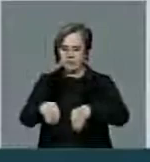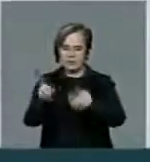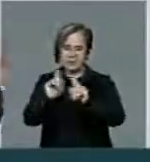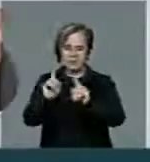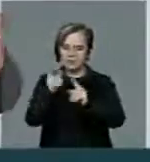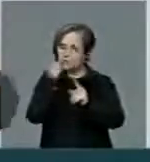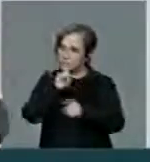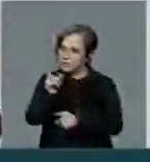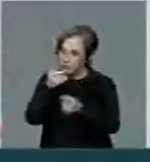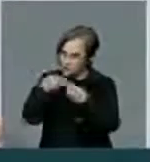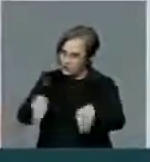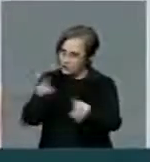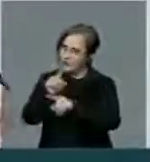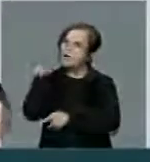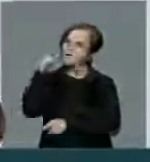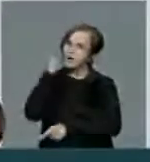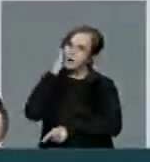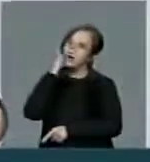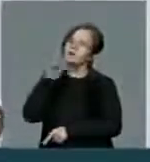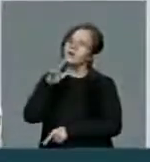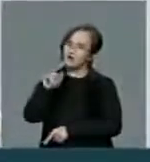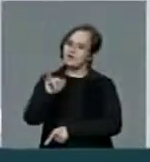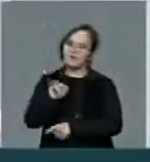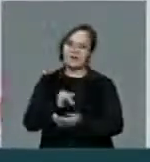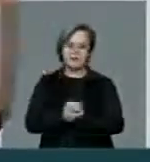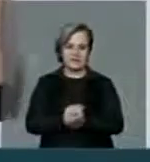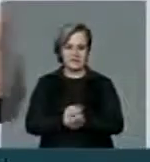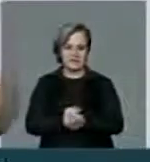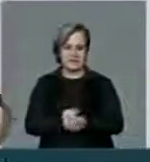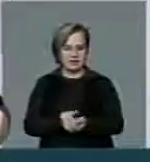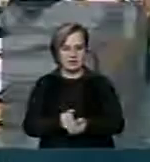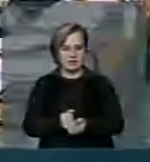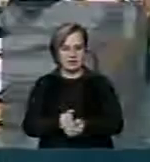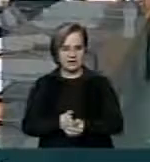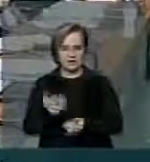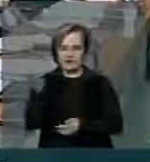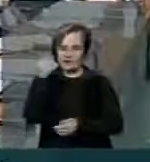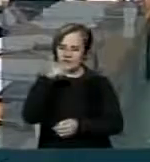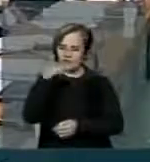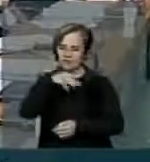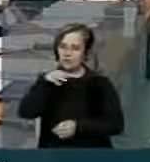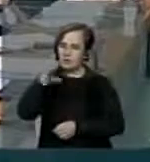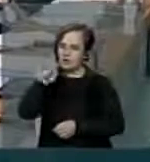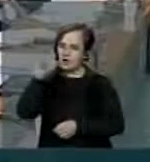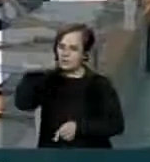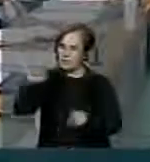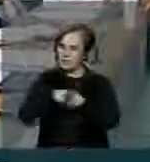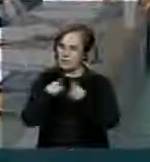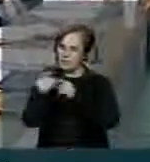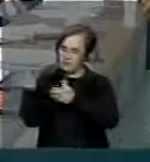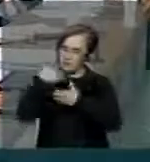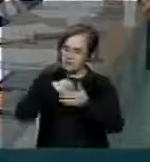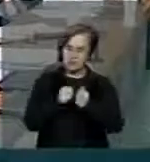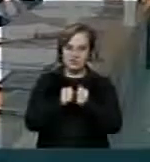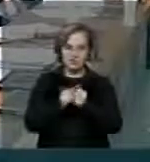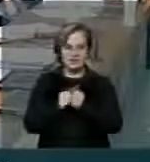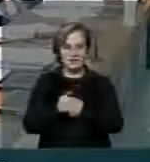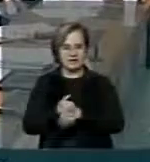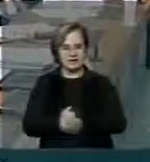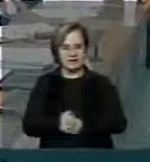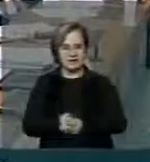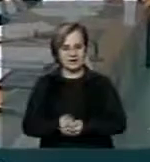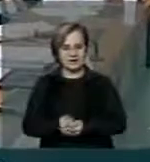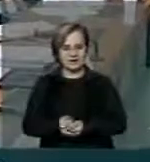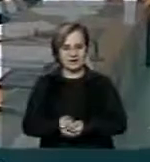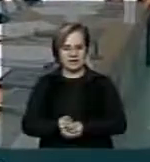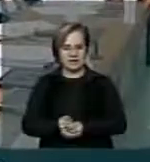Deputado Colato, não estou brincando não, você vai ver. Você vai querer ir para o Ministério do Meio Ambiente, vem para o MMA você também, tá? Não é MMA de luta, tá? Vou logo